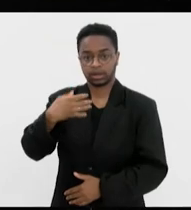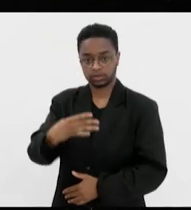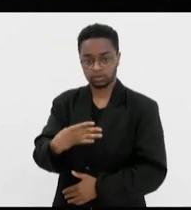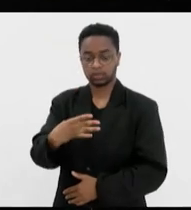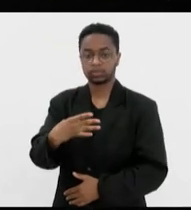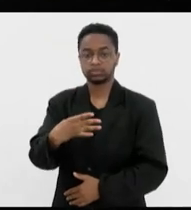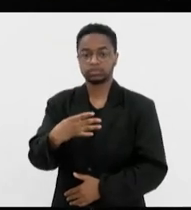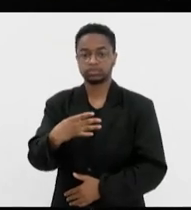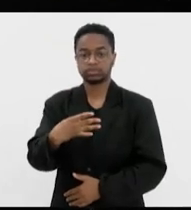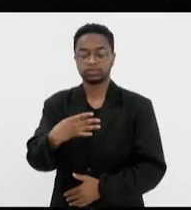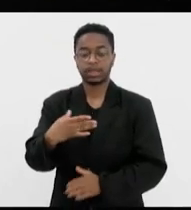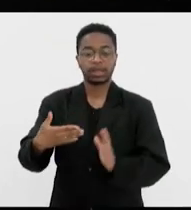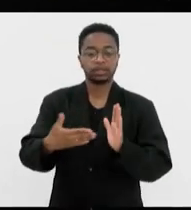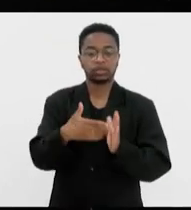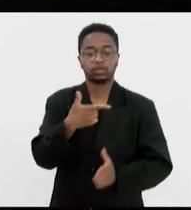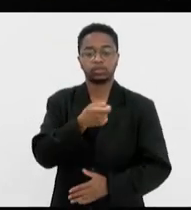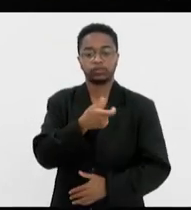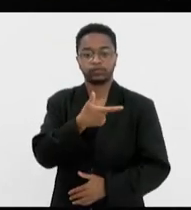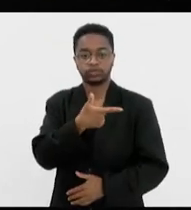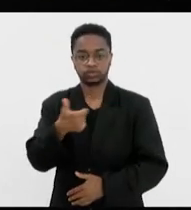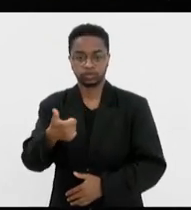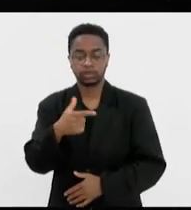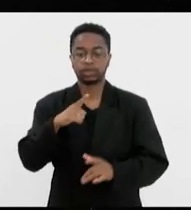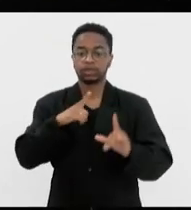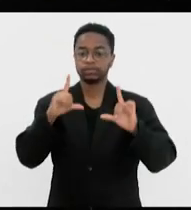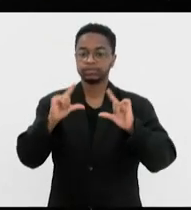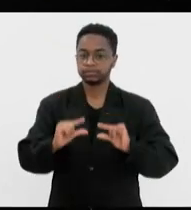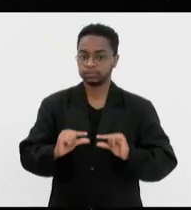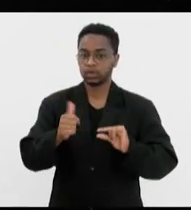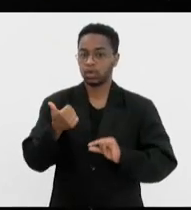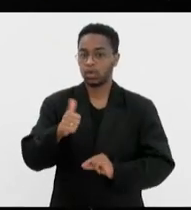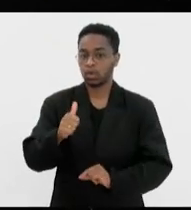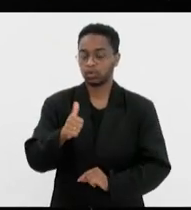2014 a 2021, nós tivemos uma redução de